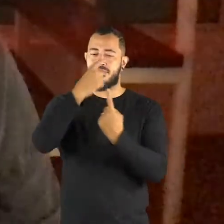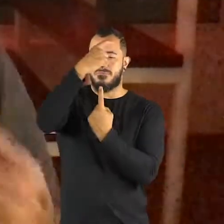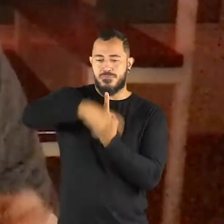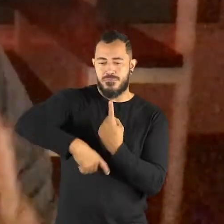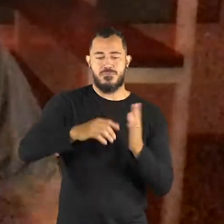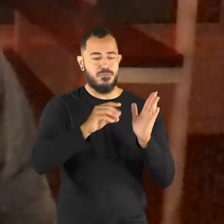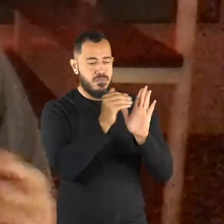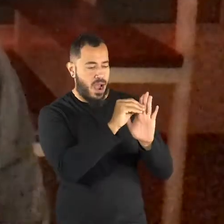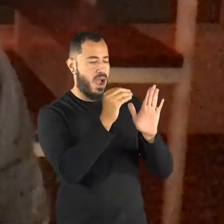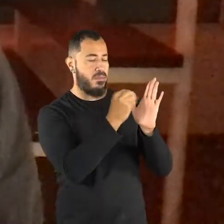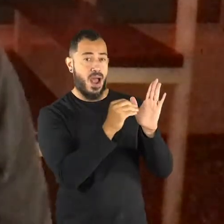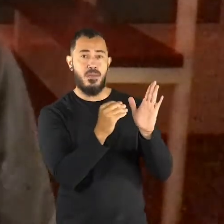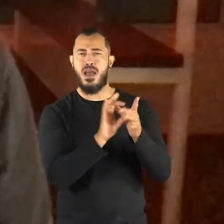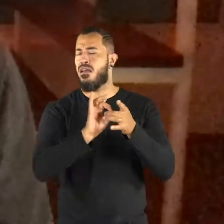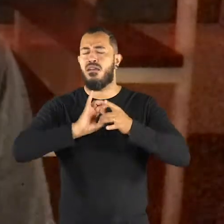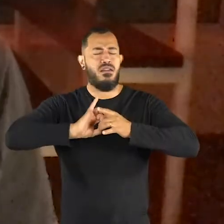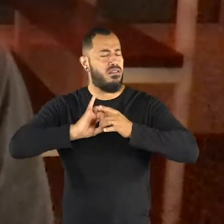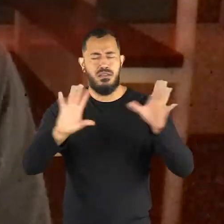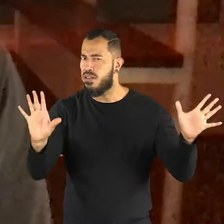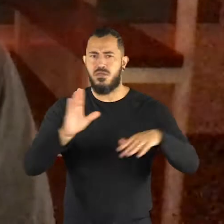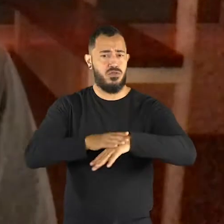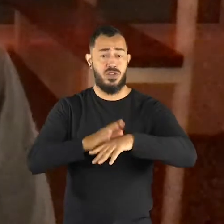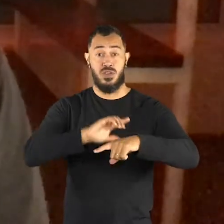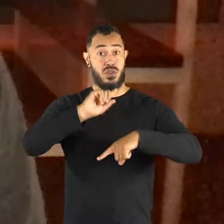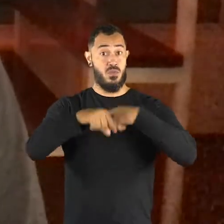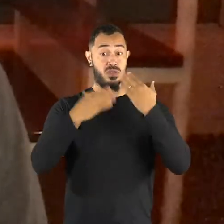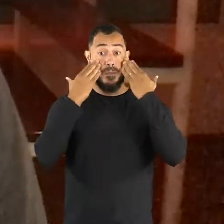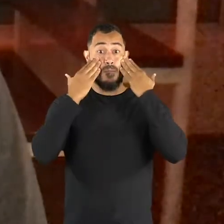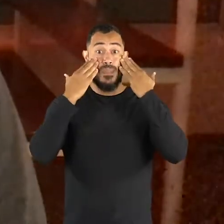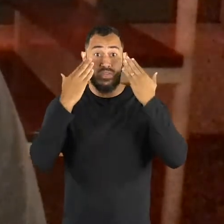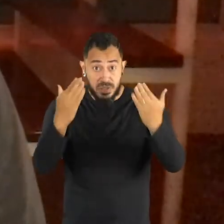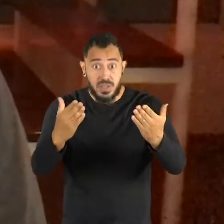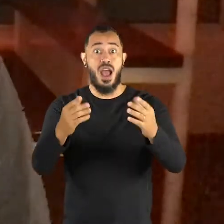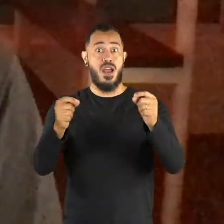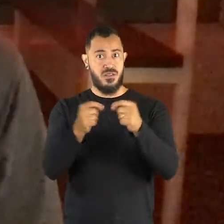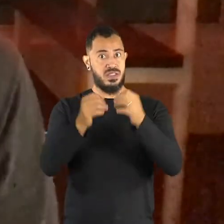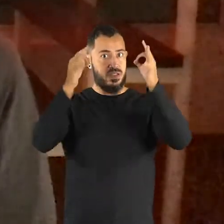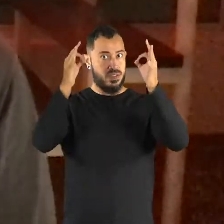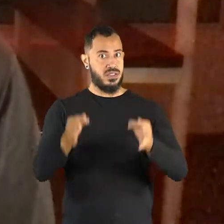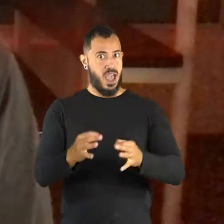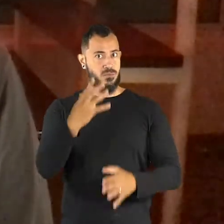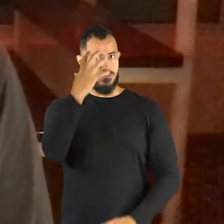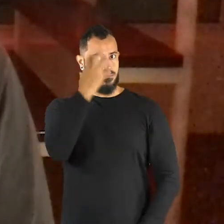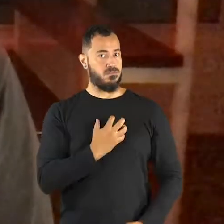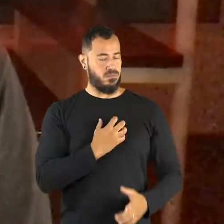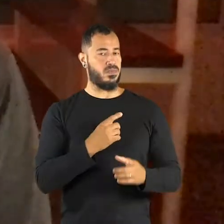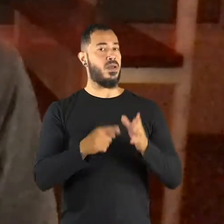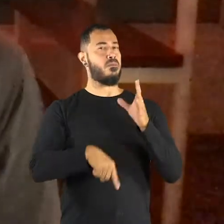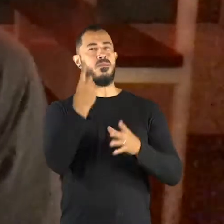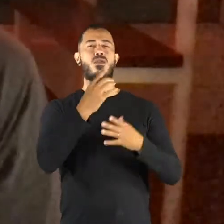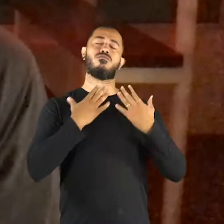forma bem livre, bem solta. Mas na hora de apresentar, de construir realmente o roteiro, é importante a gente ter